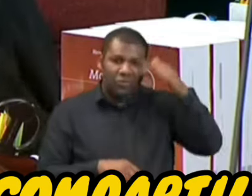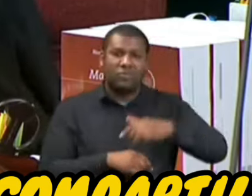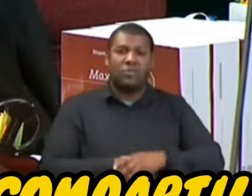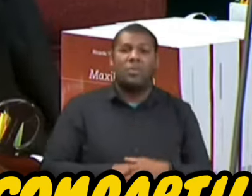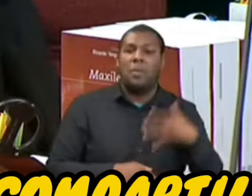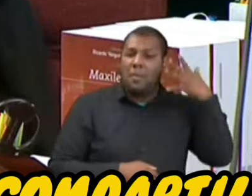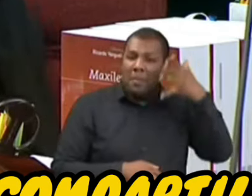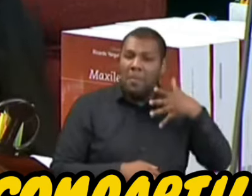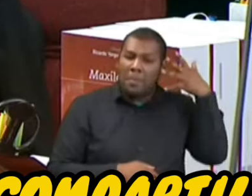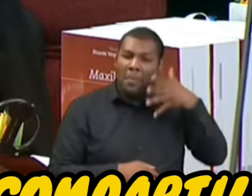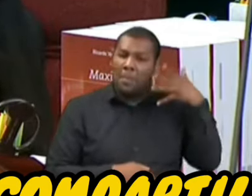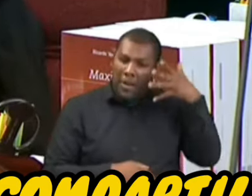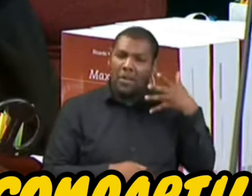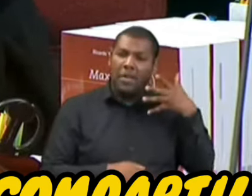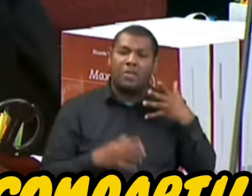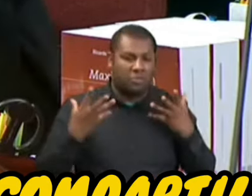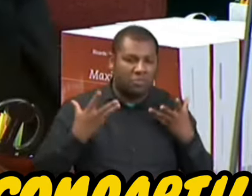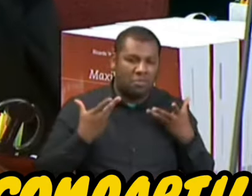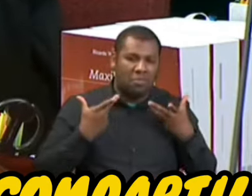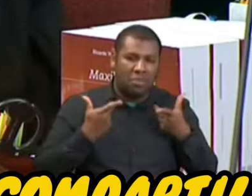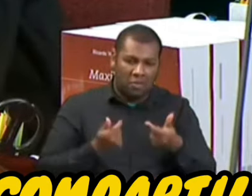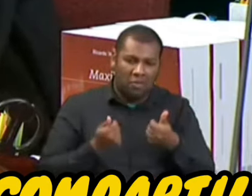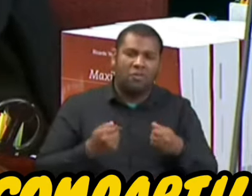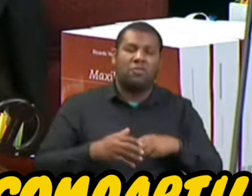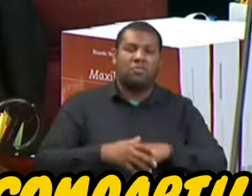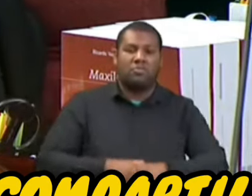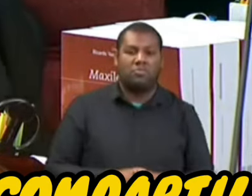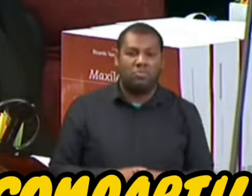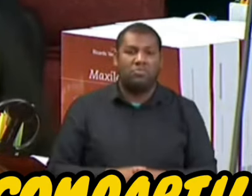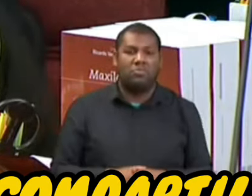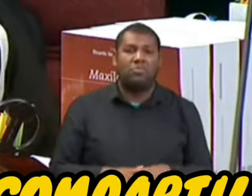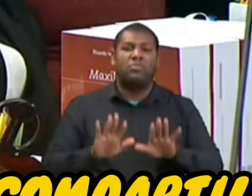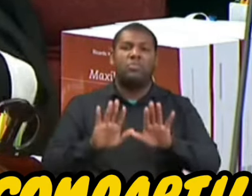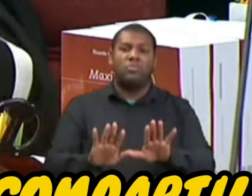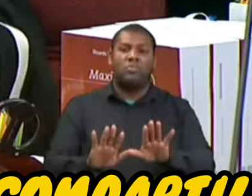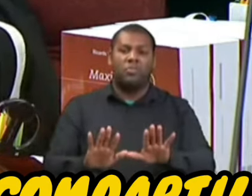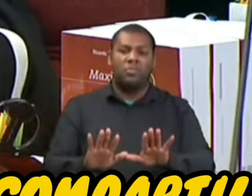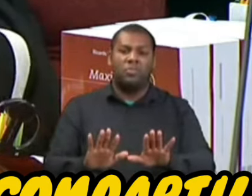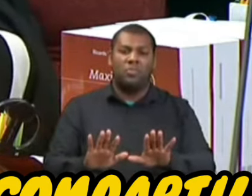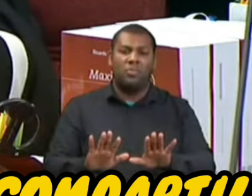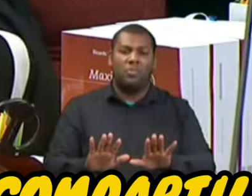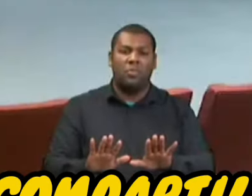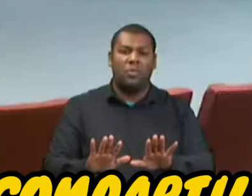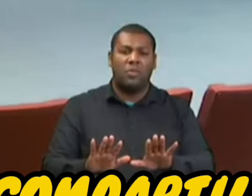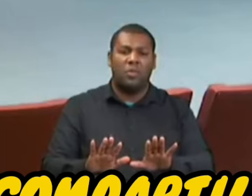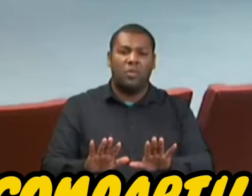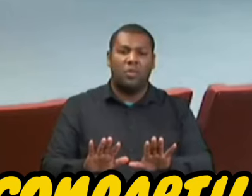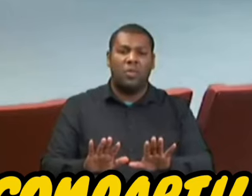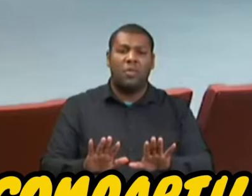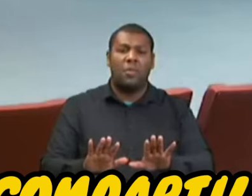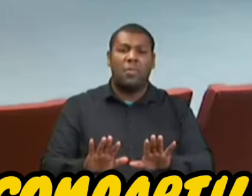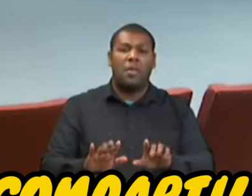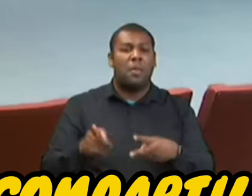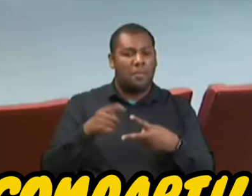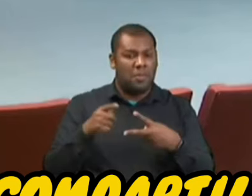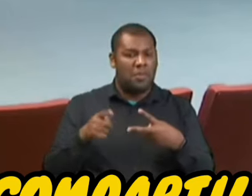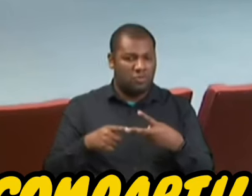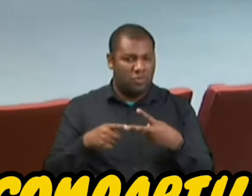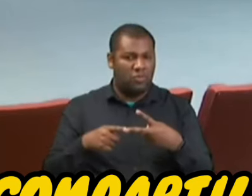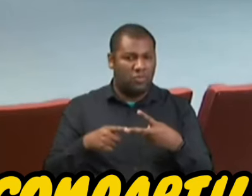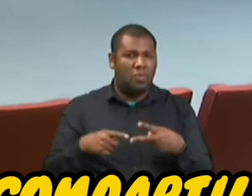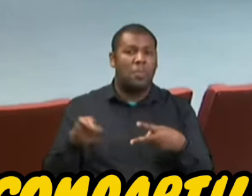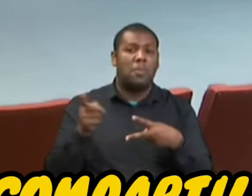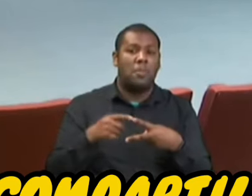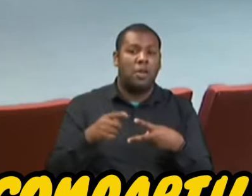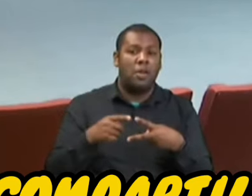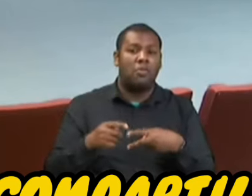de maneira absolutamente coerente com as. Ministra Carmen, antes que o ministro Fux falar, apenas duas observações. A